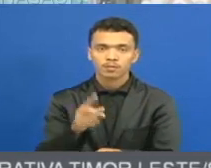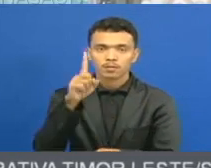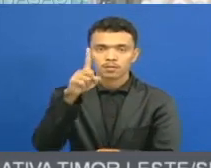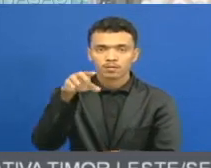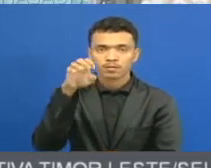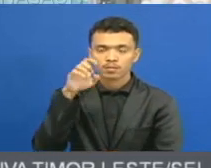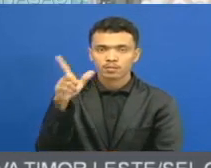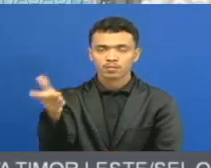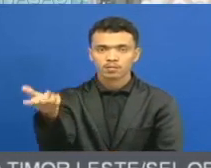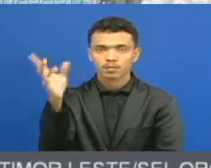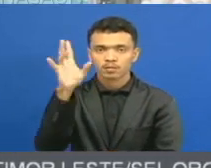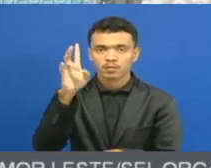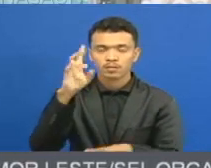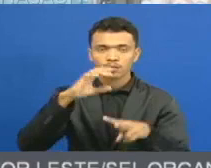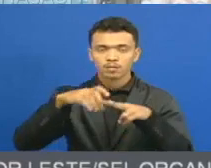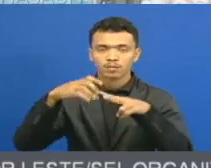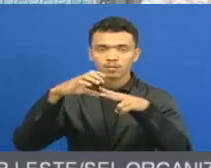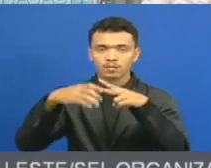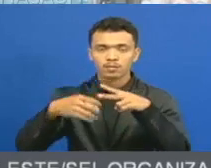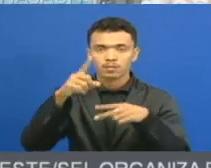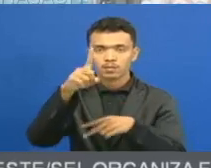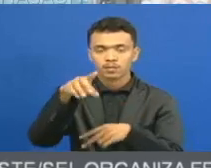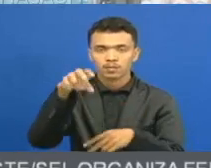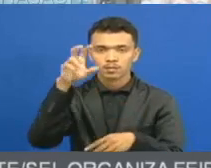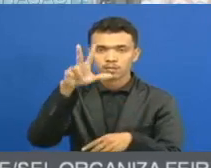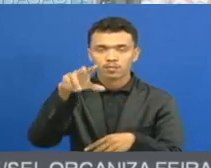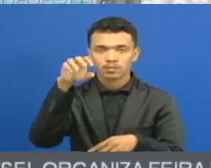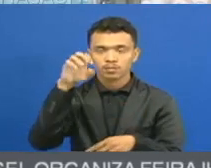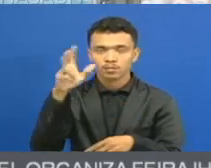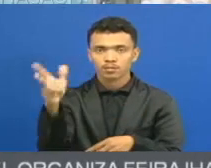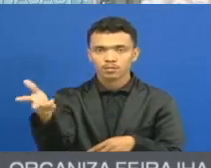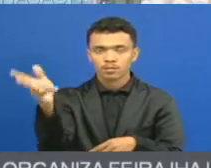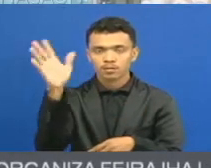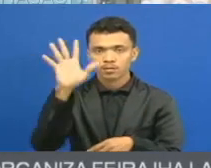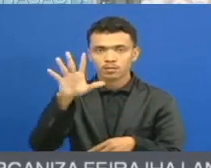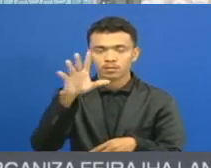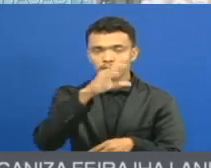rua no sinhito cooperativa produção atus tolu tolu nulu de sin lima no